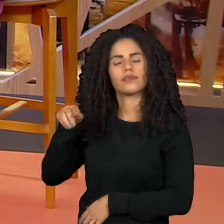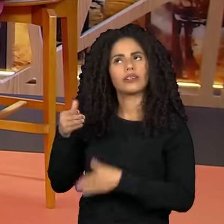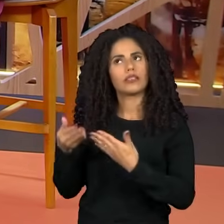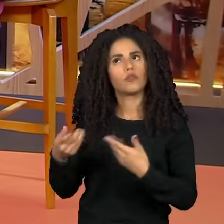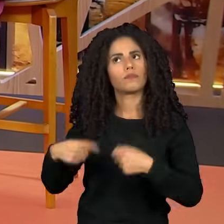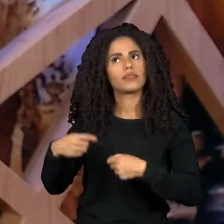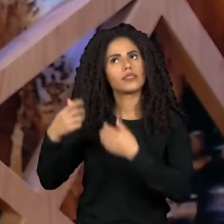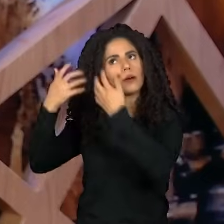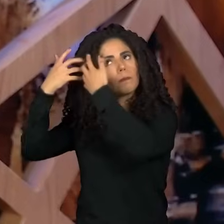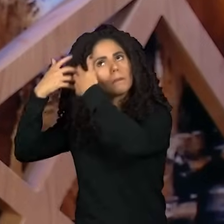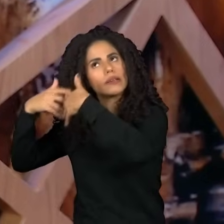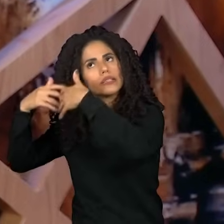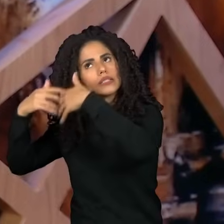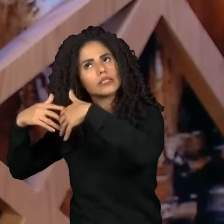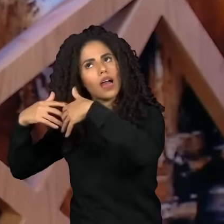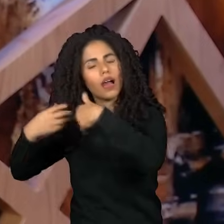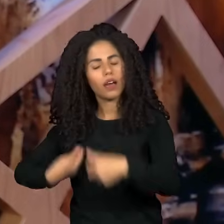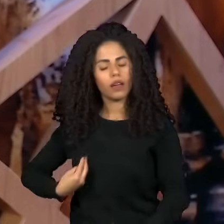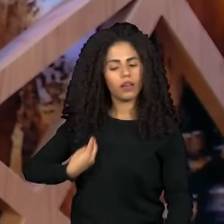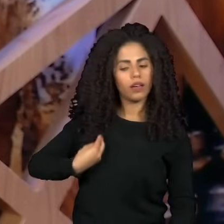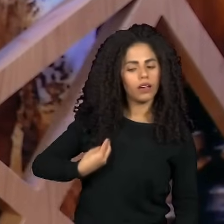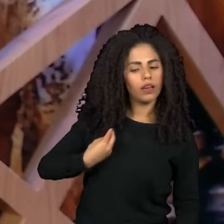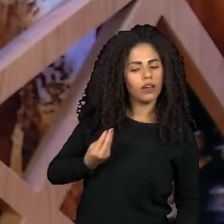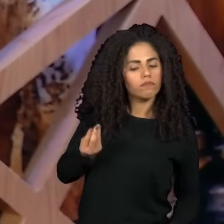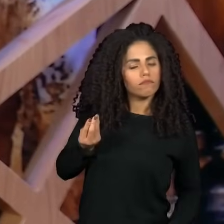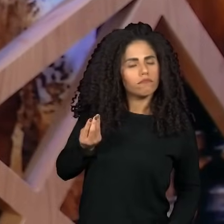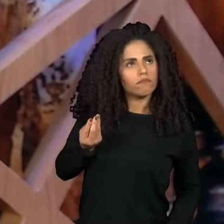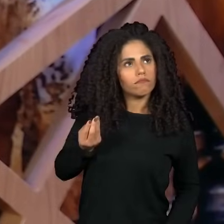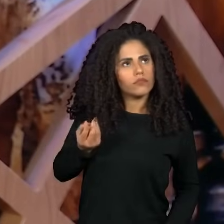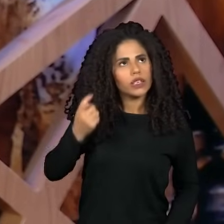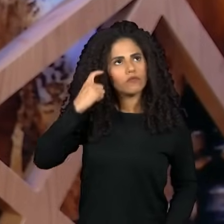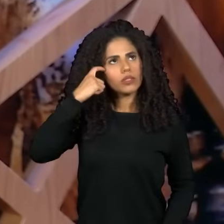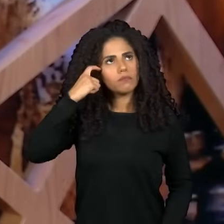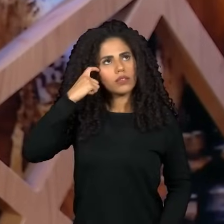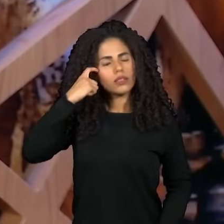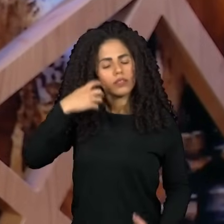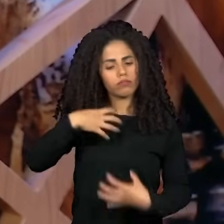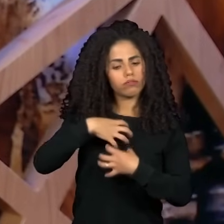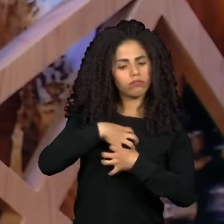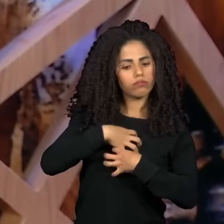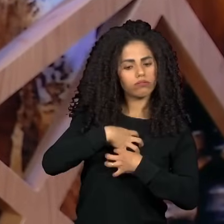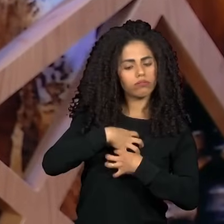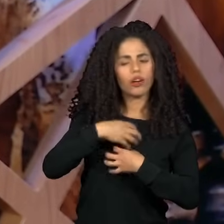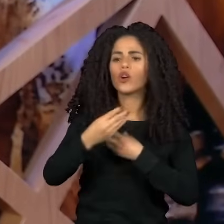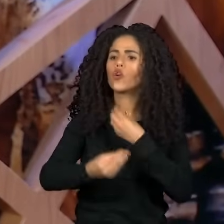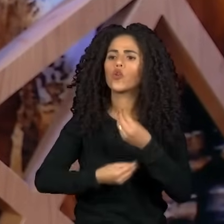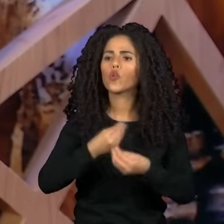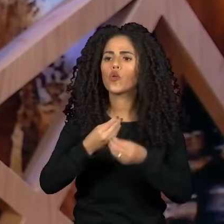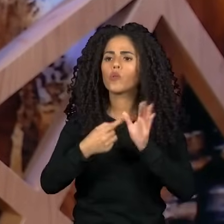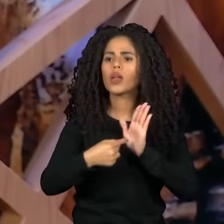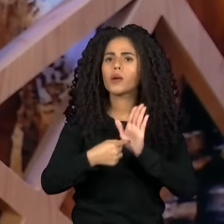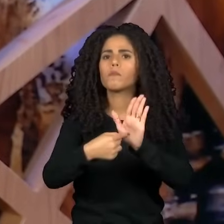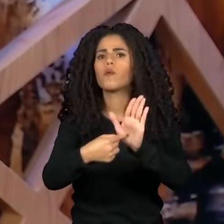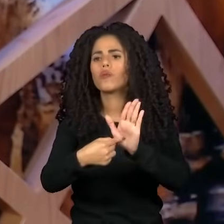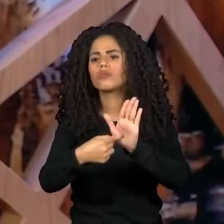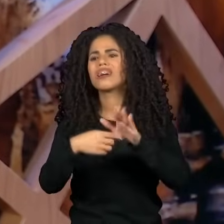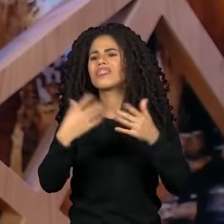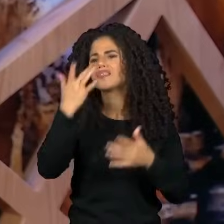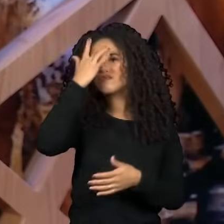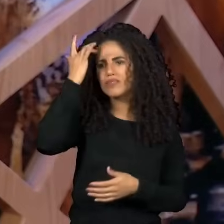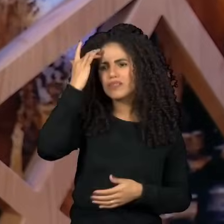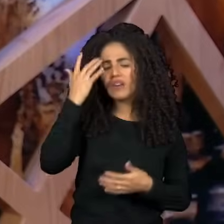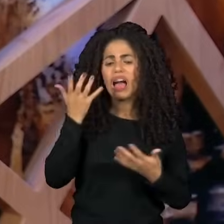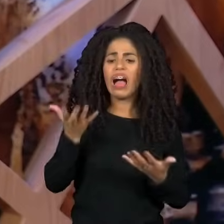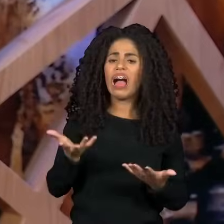para existir. E aí, quando você traz o sentir, é como se o sentido ele te despotencializasse. Então, eu sempre falo